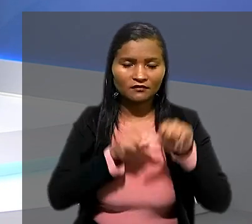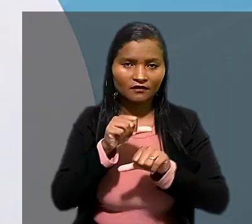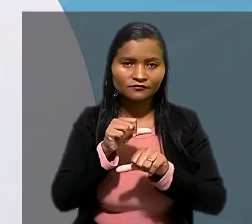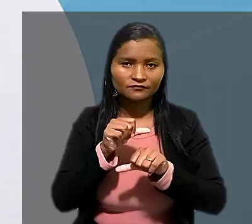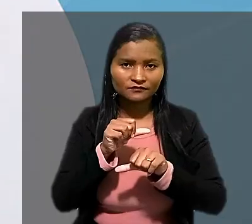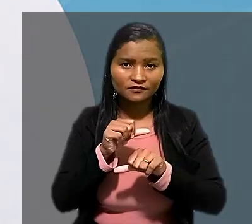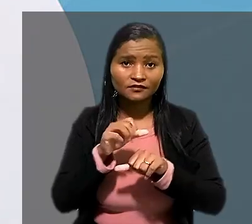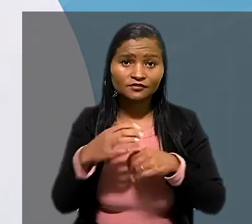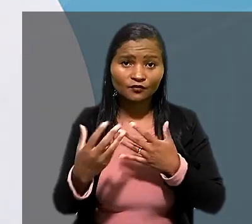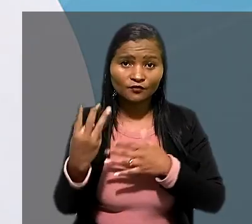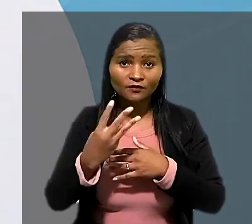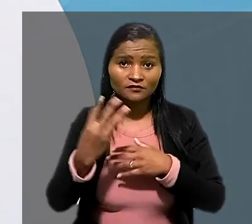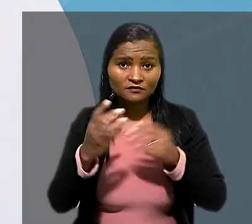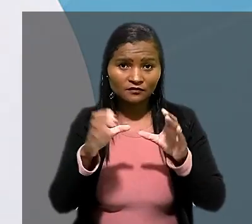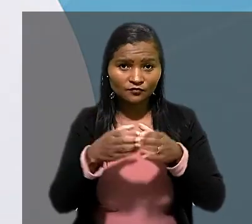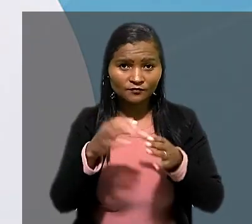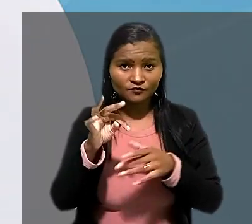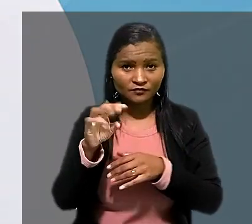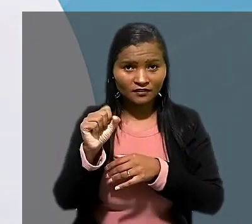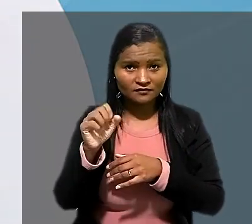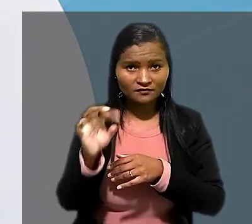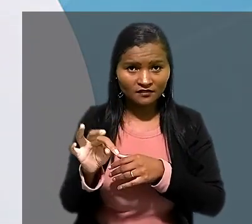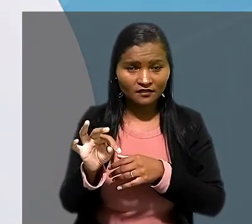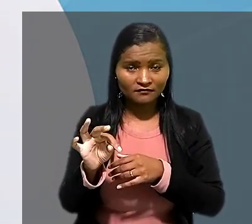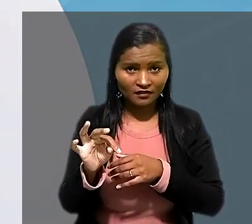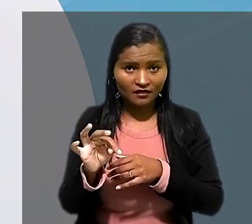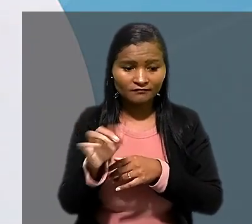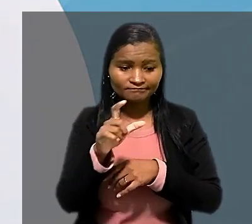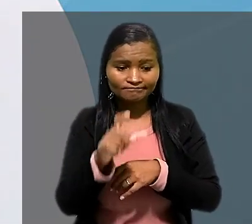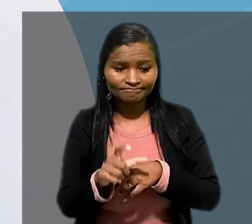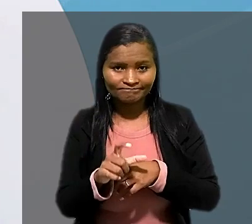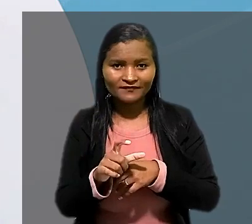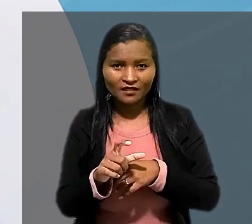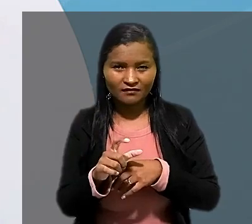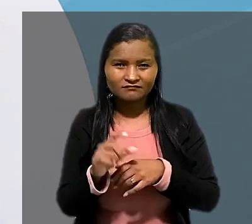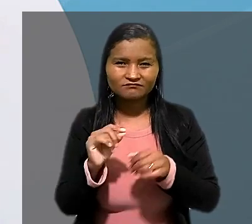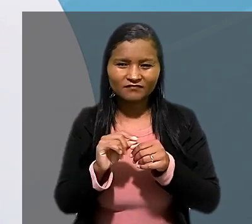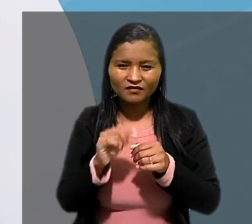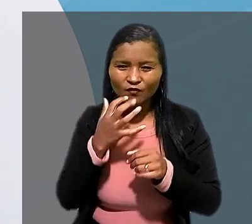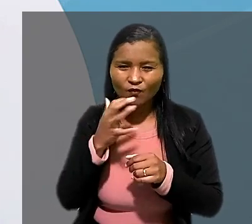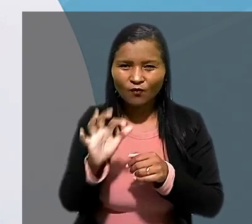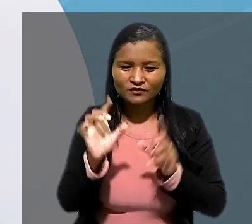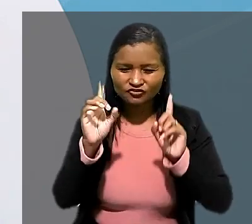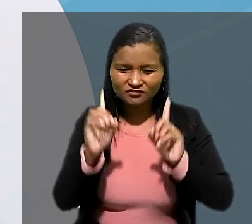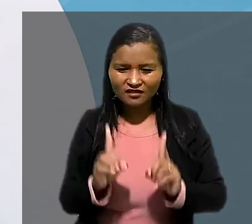alterado. De acordo com a terceira turma do TST, a situação atentou contra a